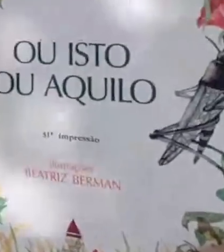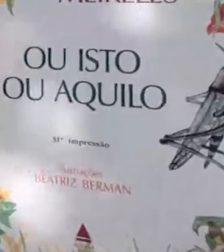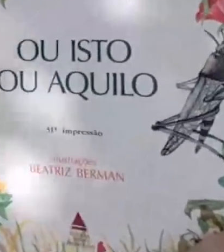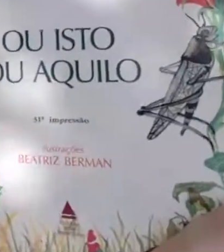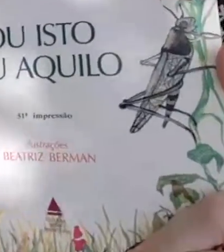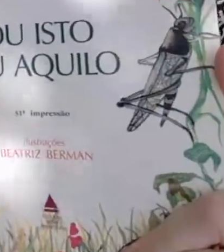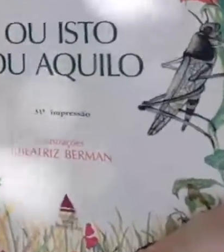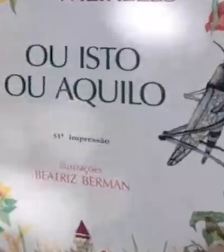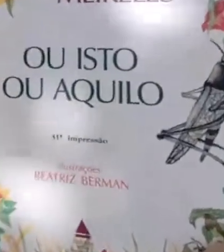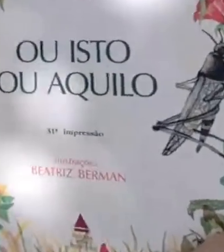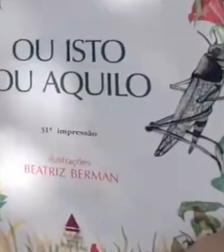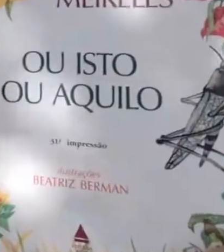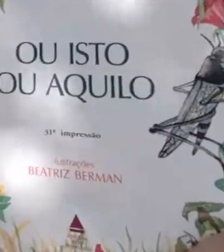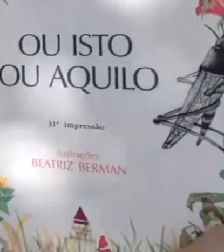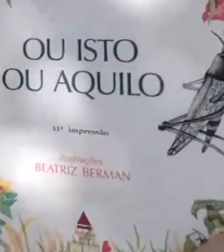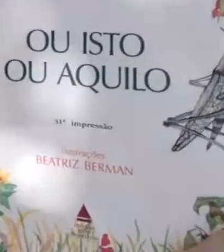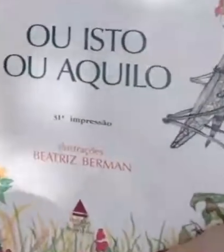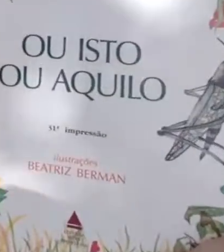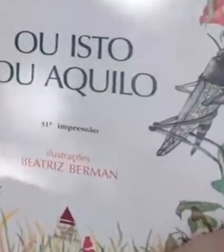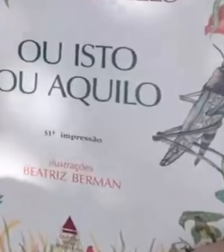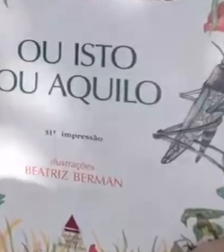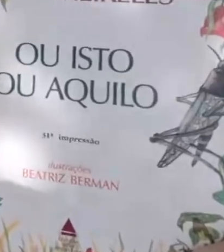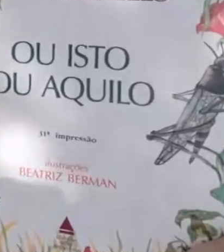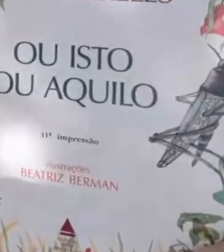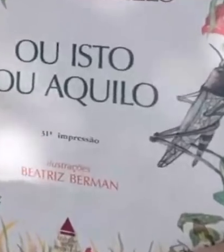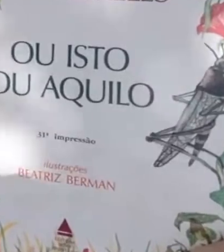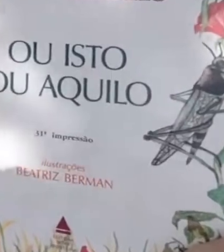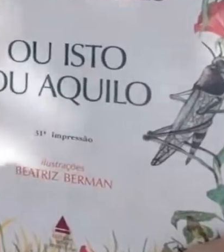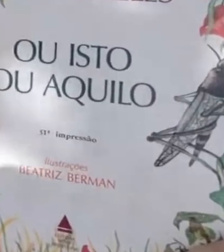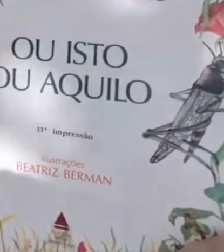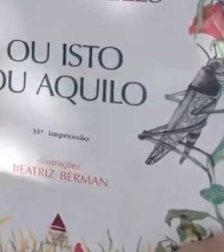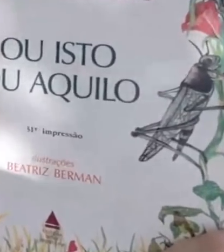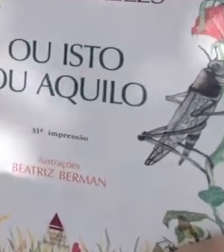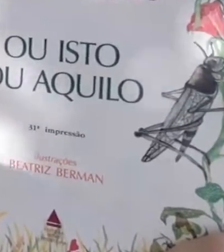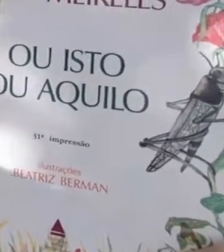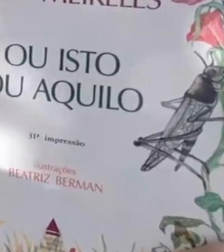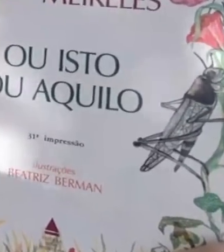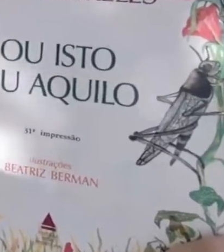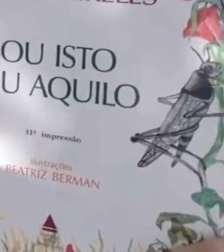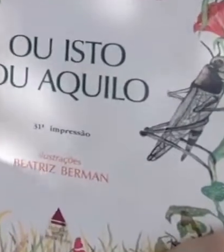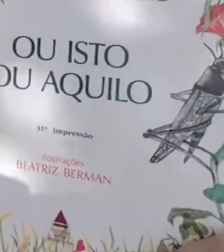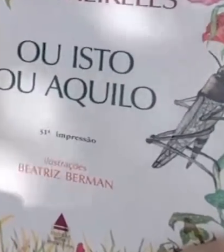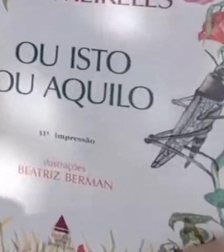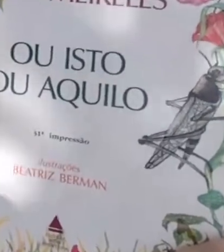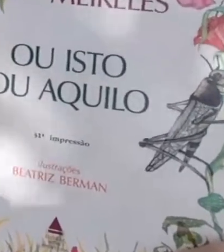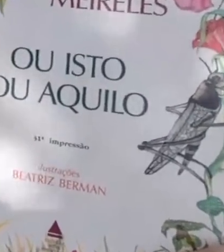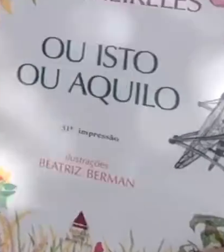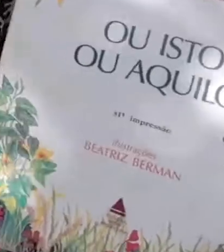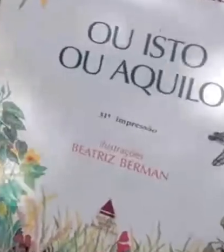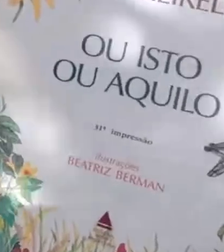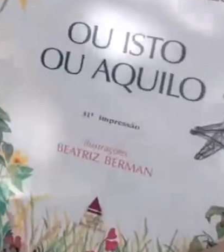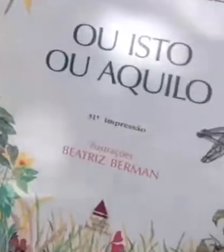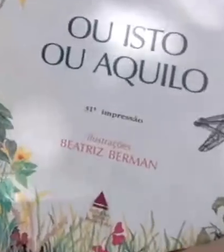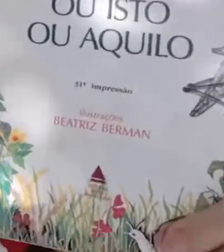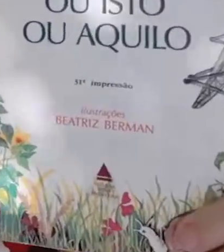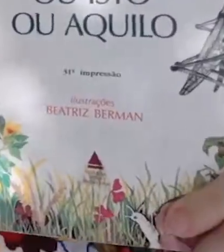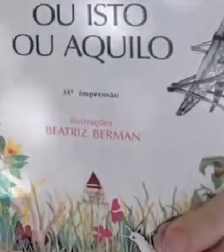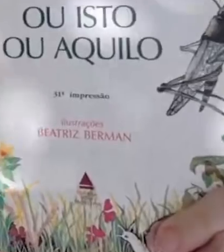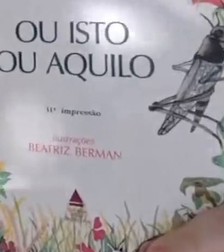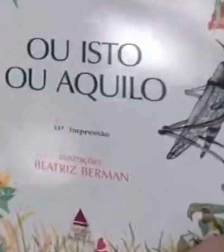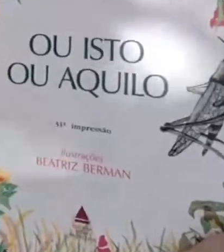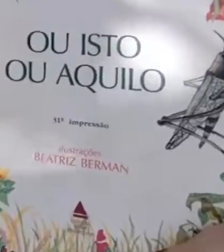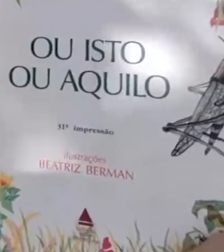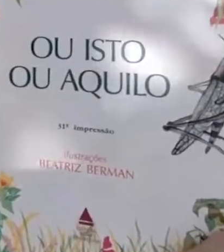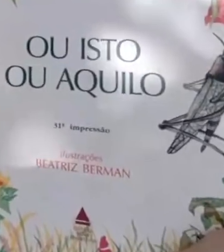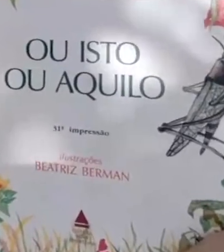nos embala e nos encanta, movimento por uma escola literária, a gente